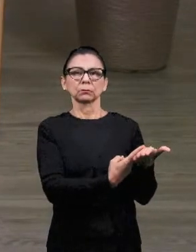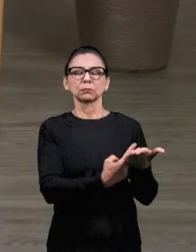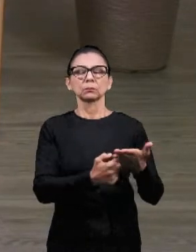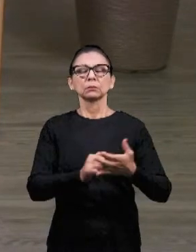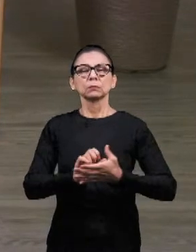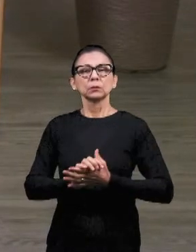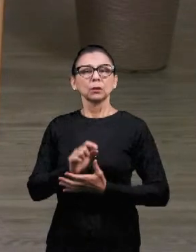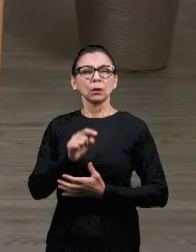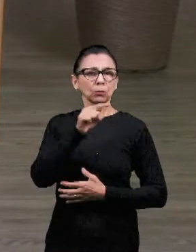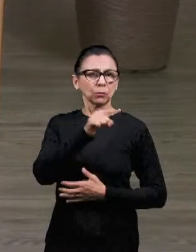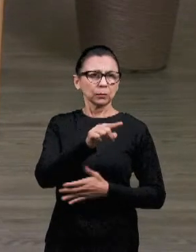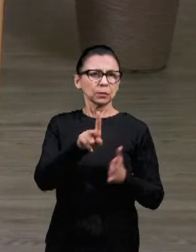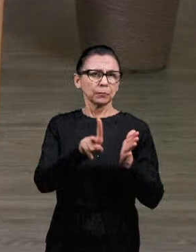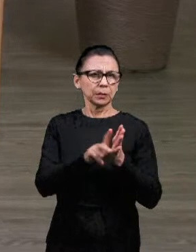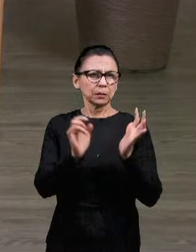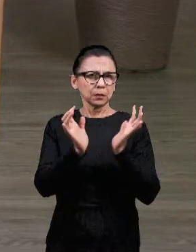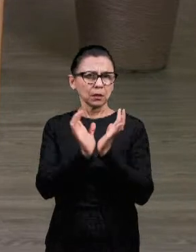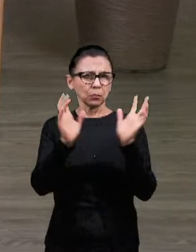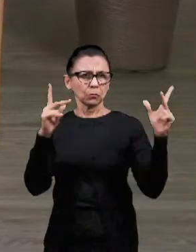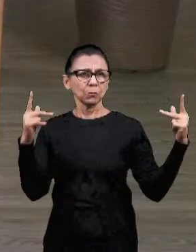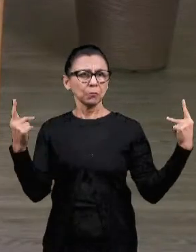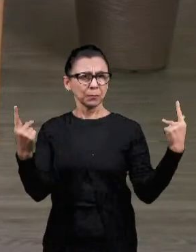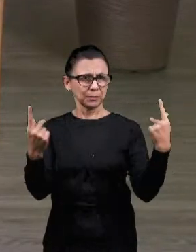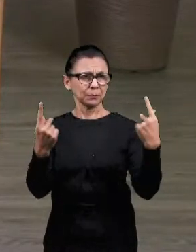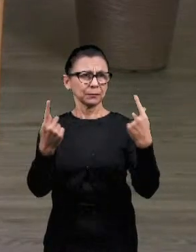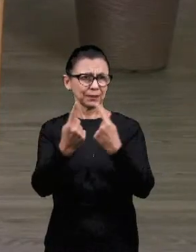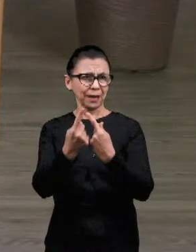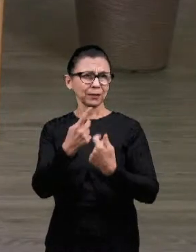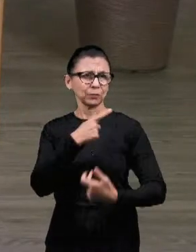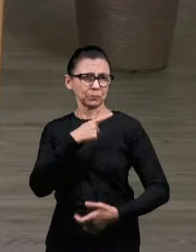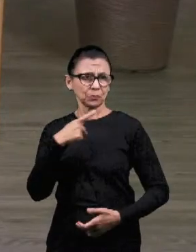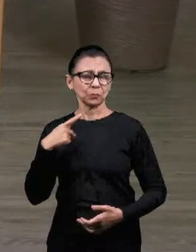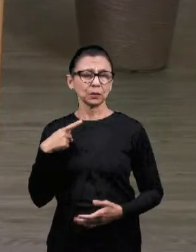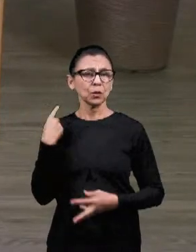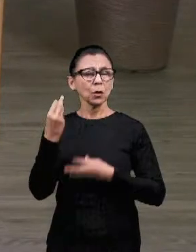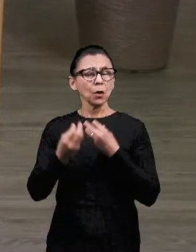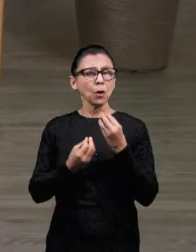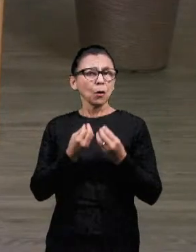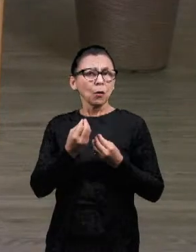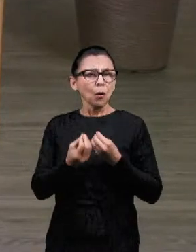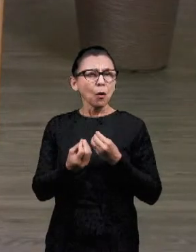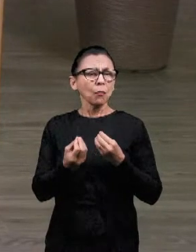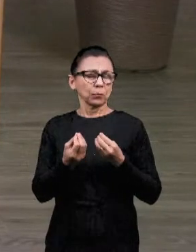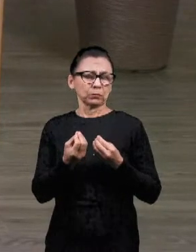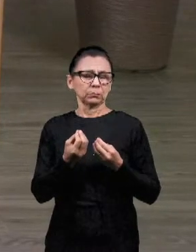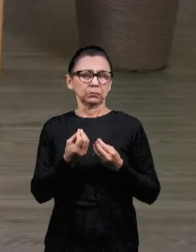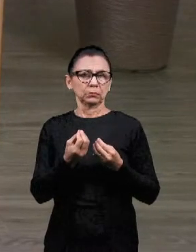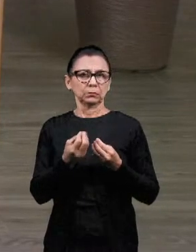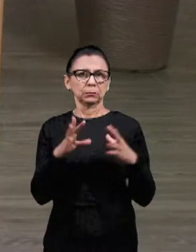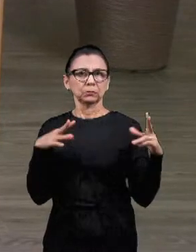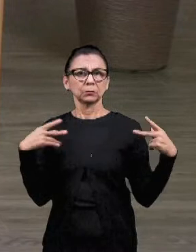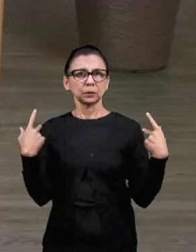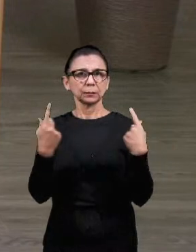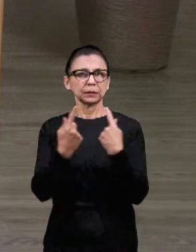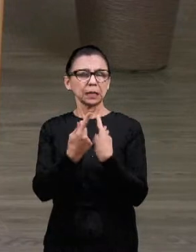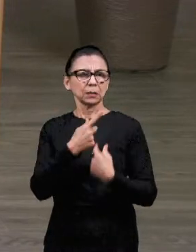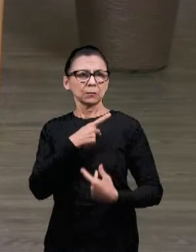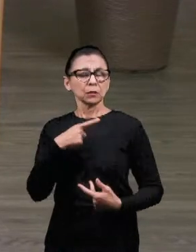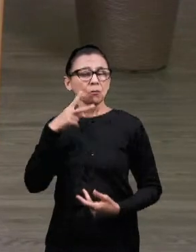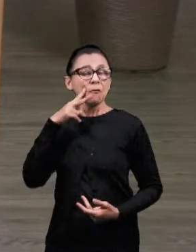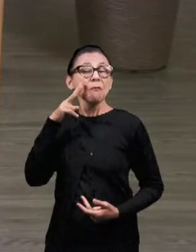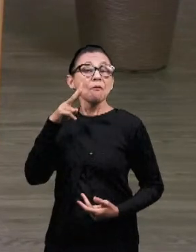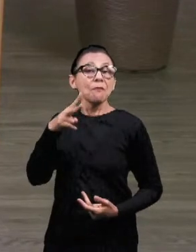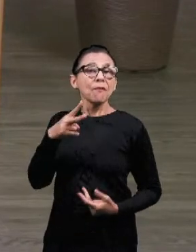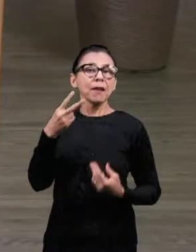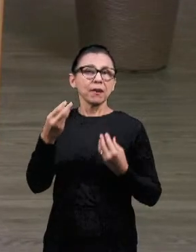Presbiteral, como é que o Conselho vê todo esse trabalho, esse alcance que esse recurso tem nos dado,